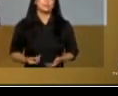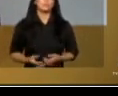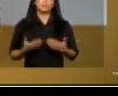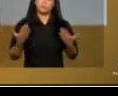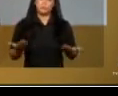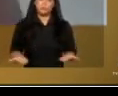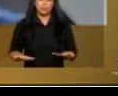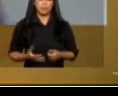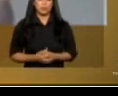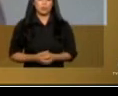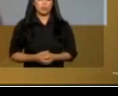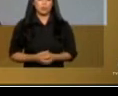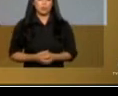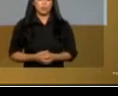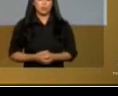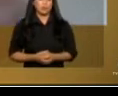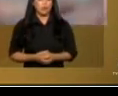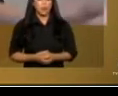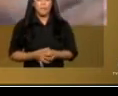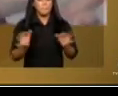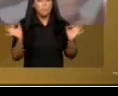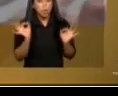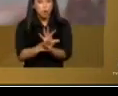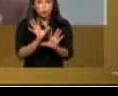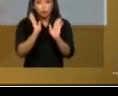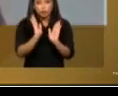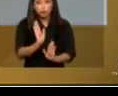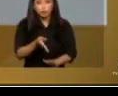se trata. Vamos entregar algo redondinho para